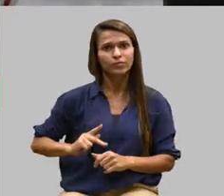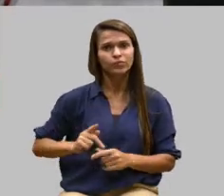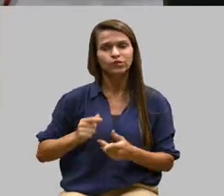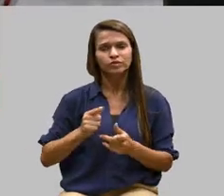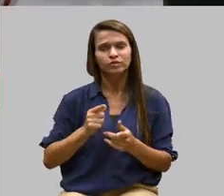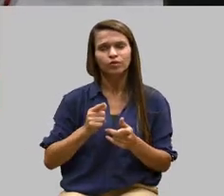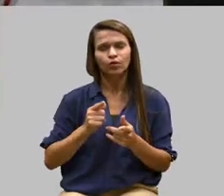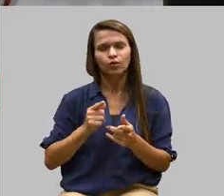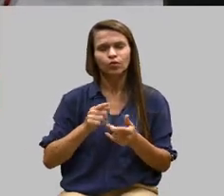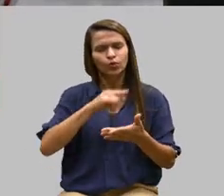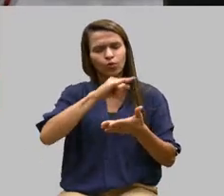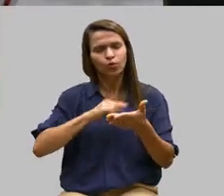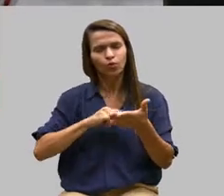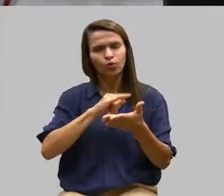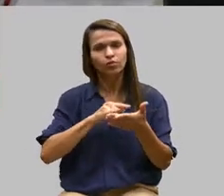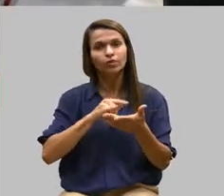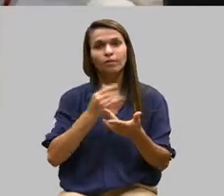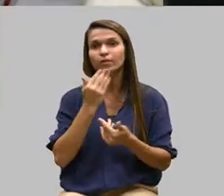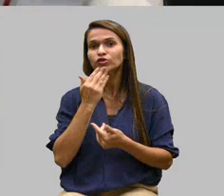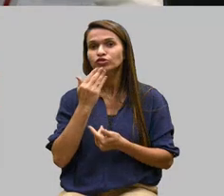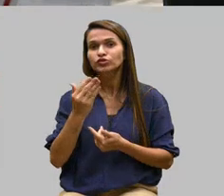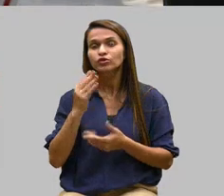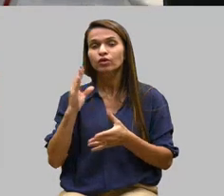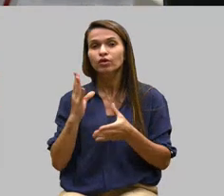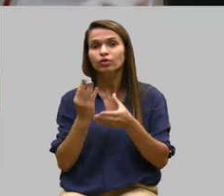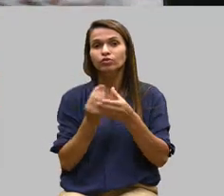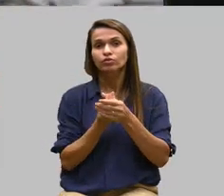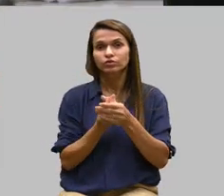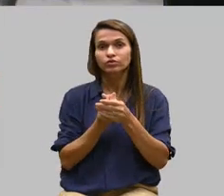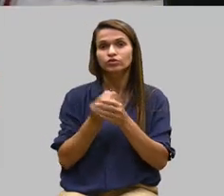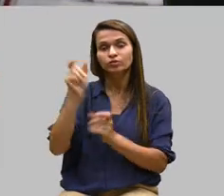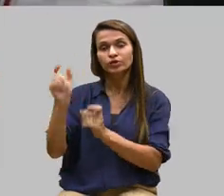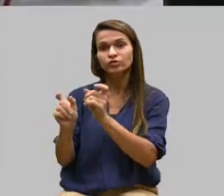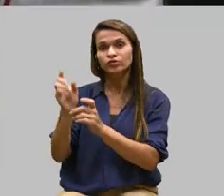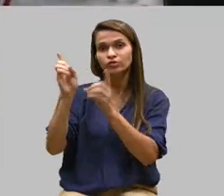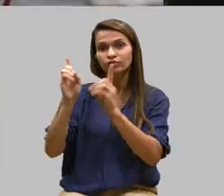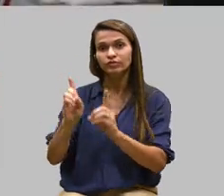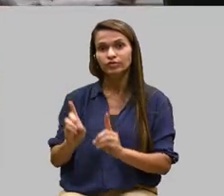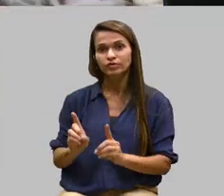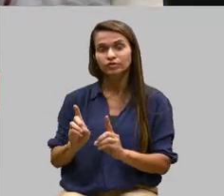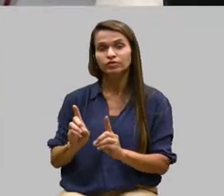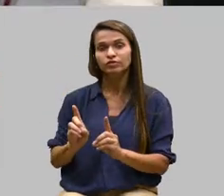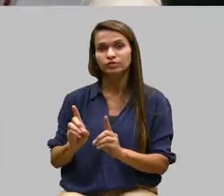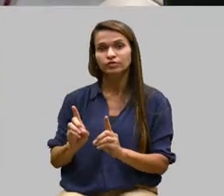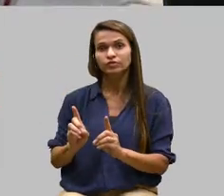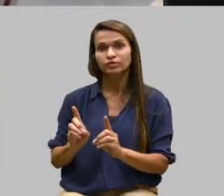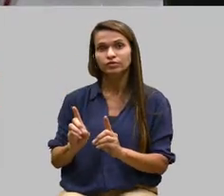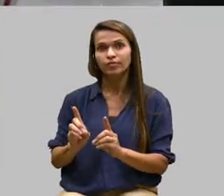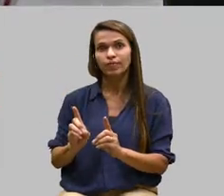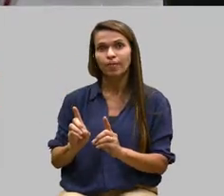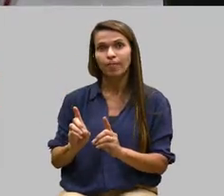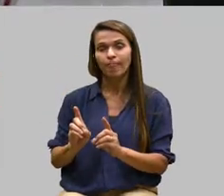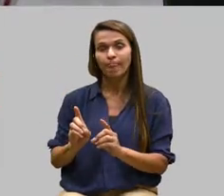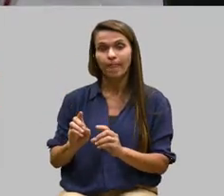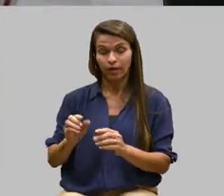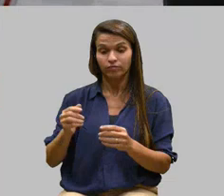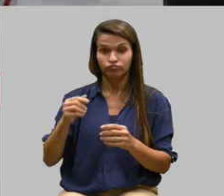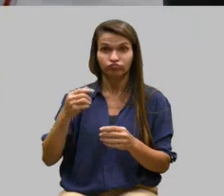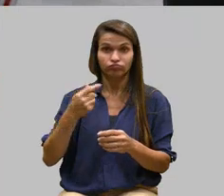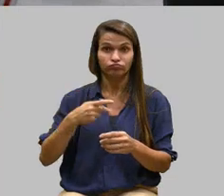ofício solicitando a inclusão de pessoas com deficiência no quadro da Assembleia